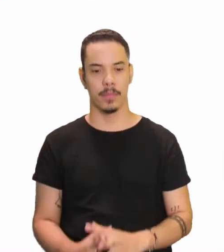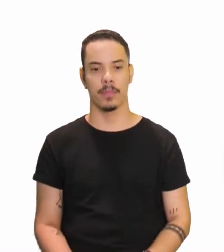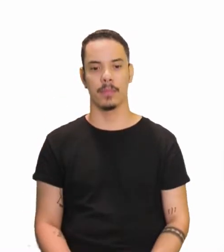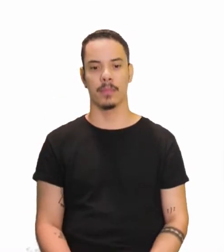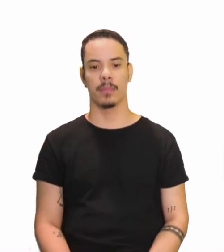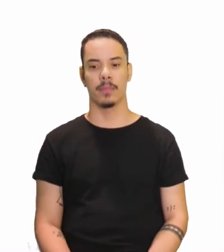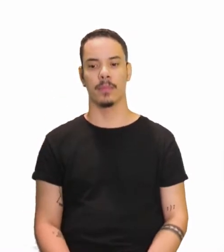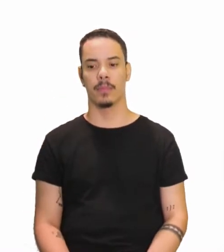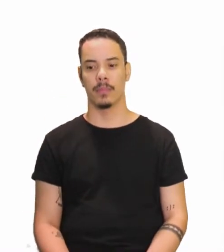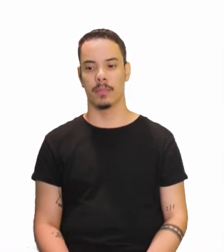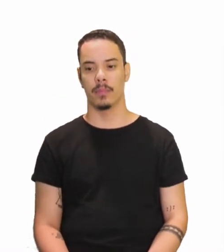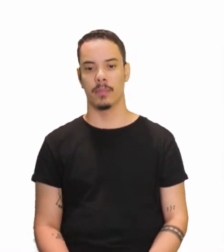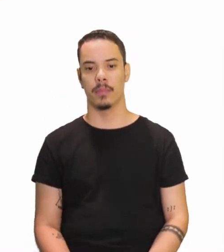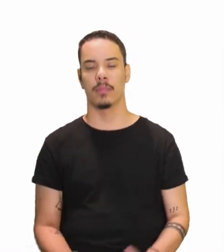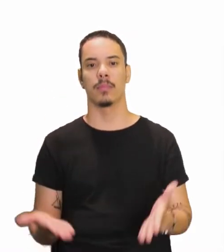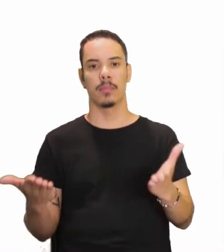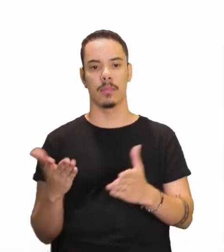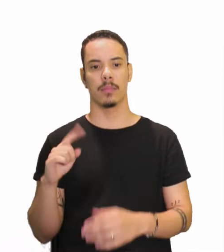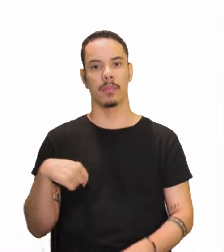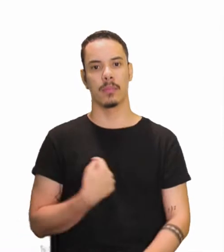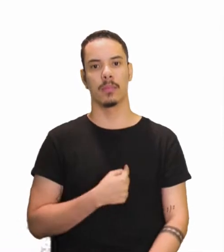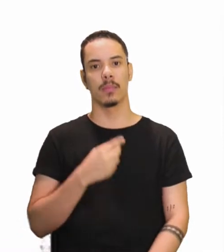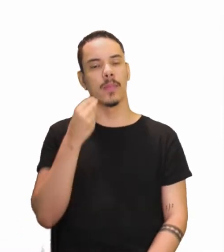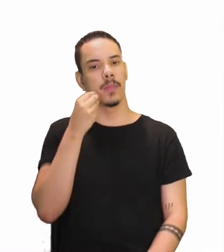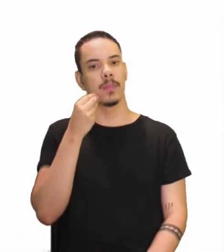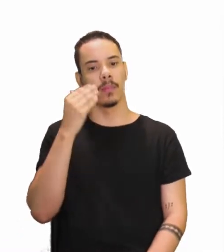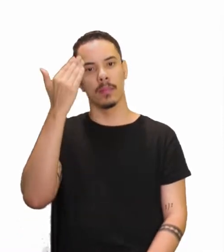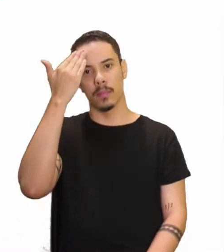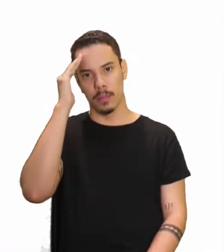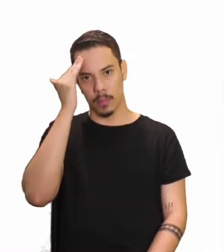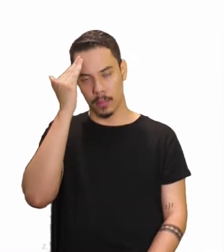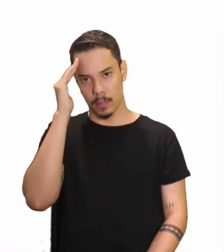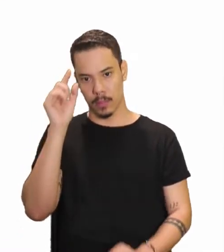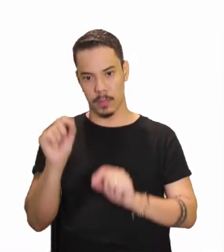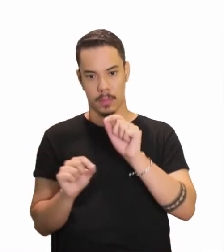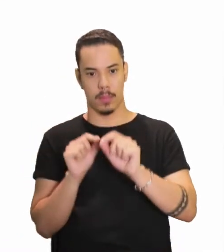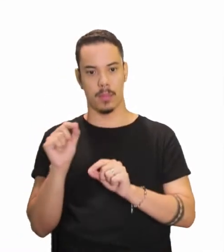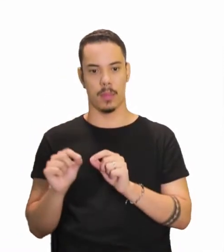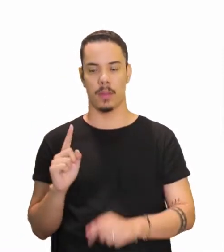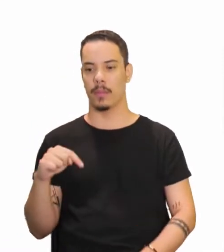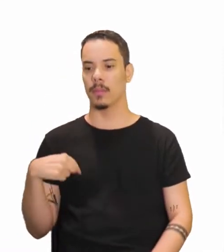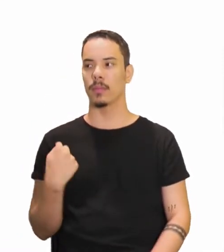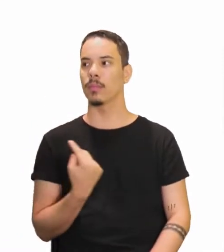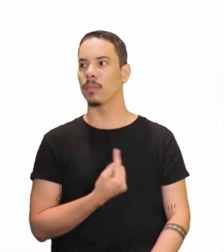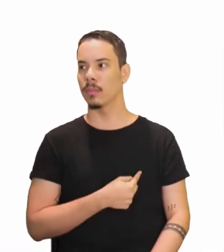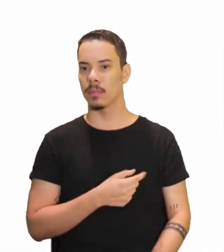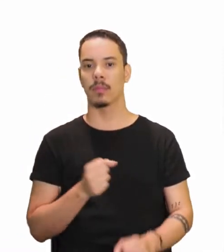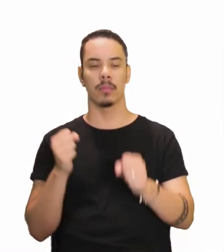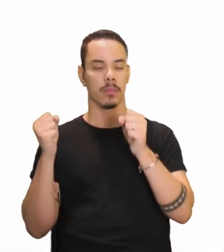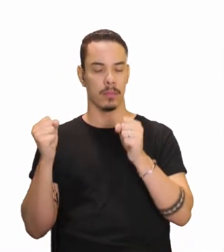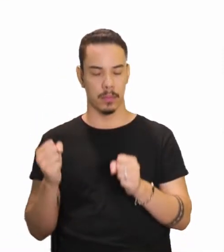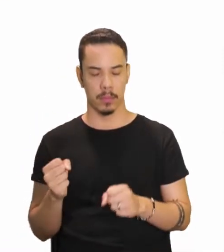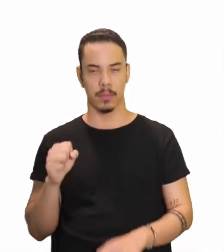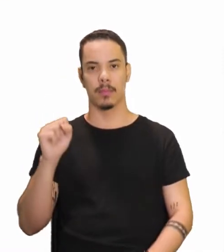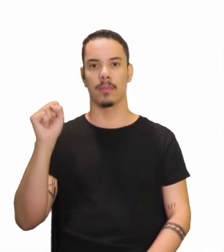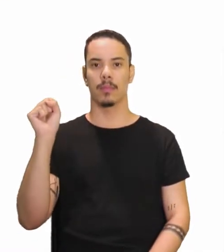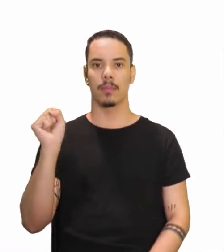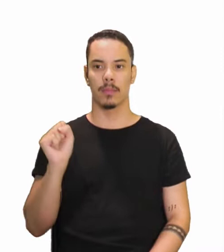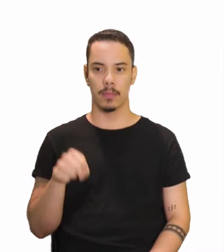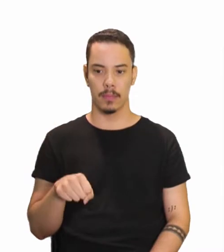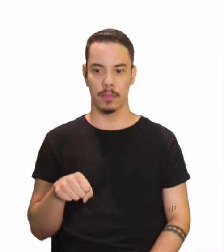seguindo. Vamos aí para entender agora que nós podemos sim